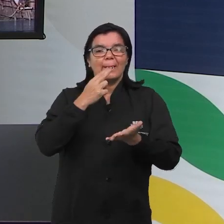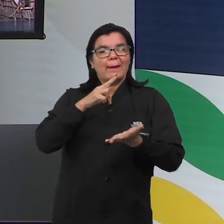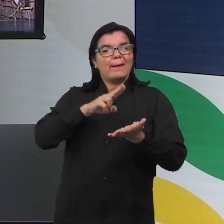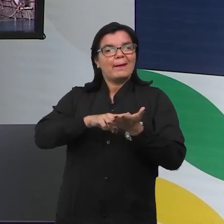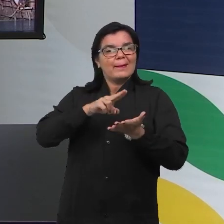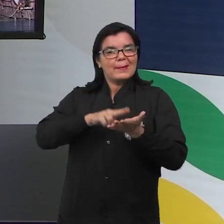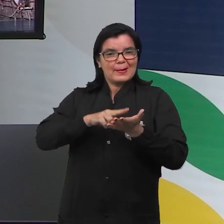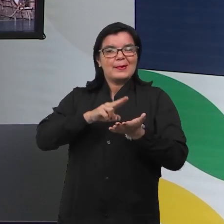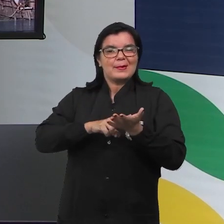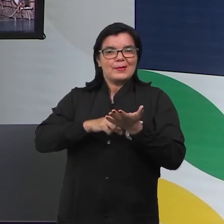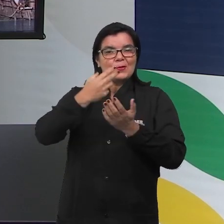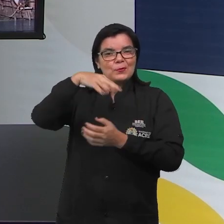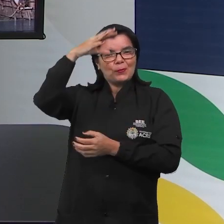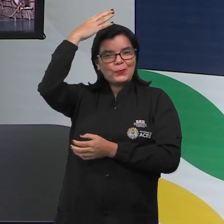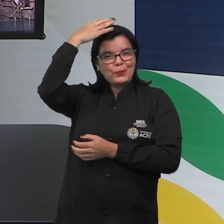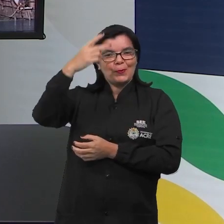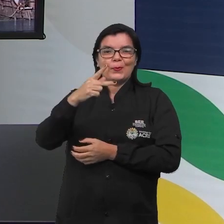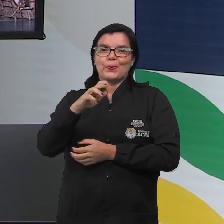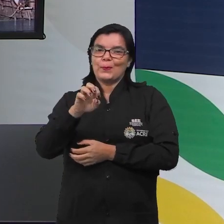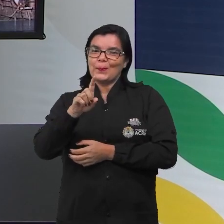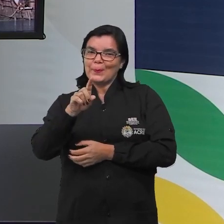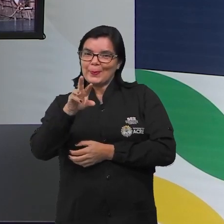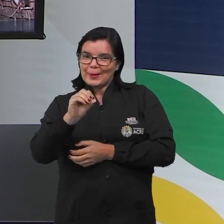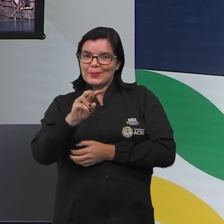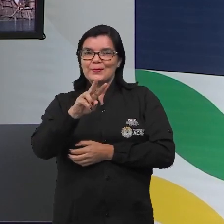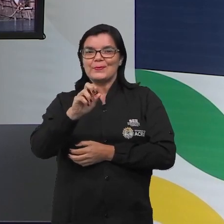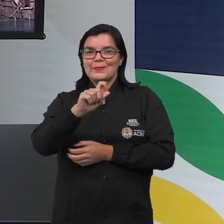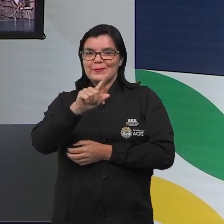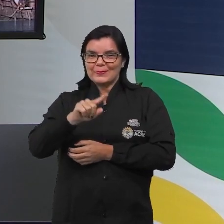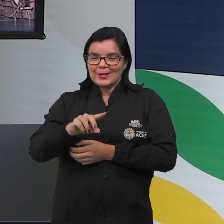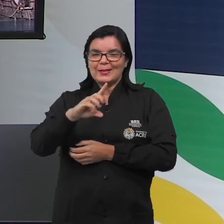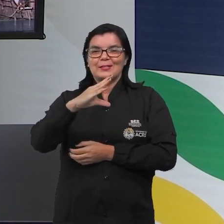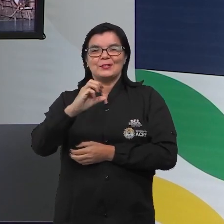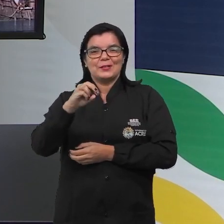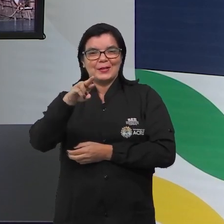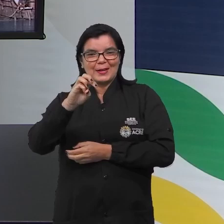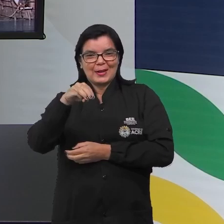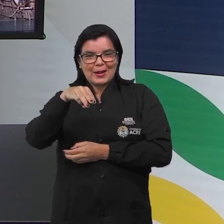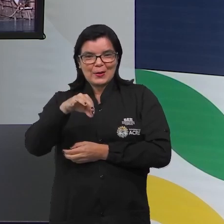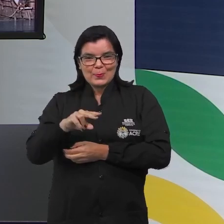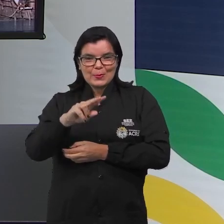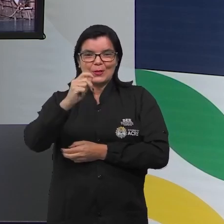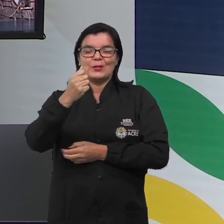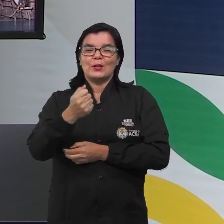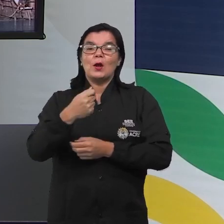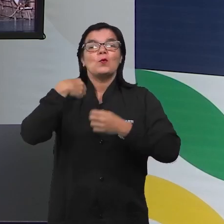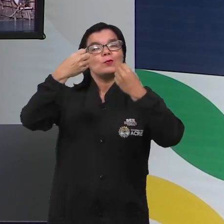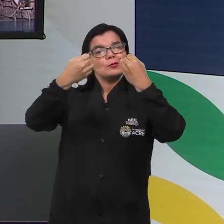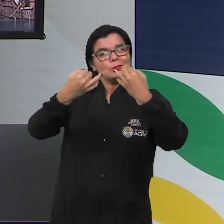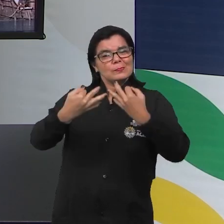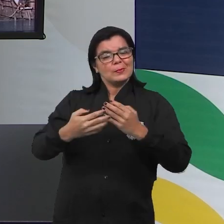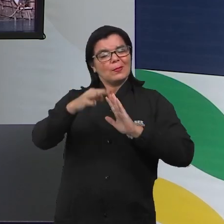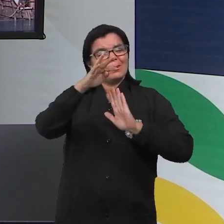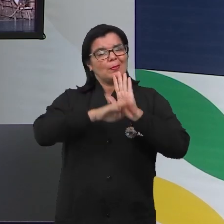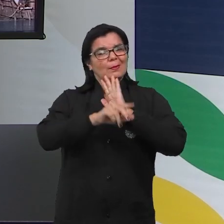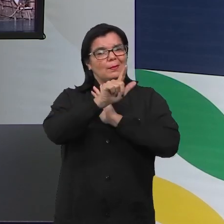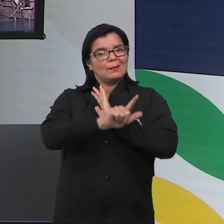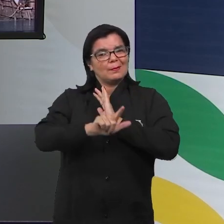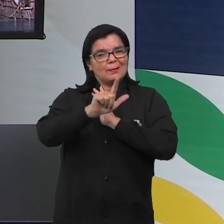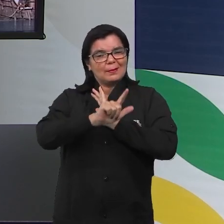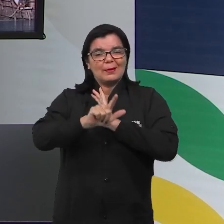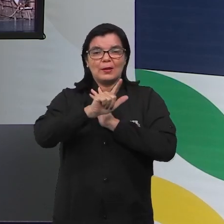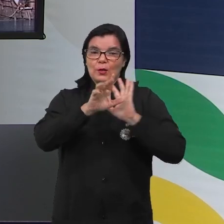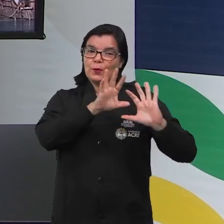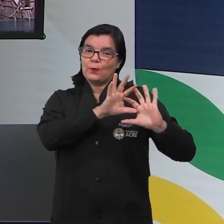Vaz de Caminha? E aí, você saberia me dizer? Então, quando nós falamos do texto literário